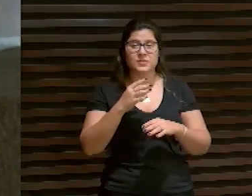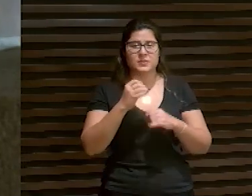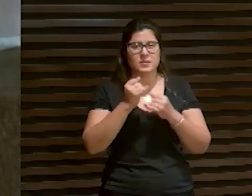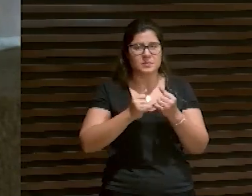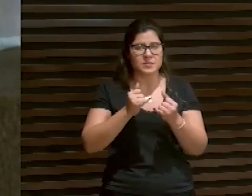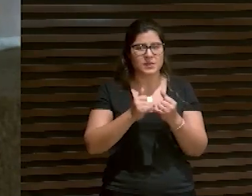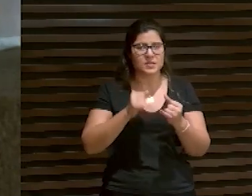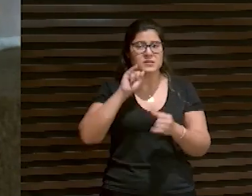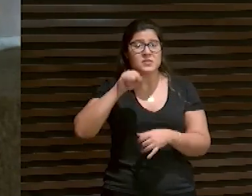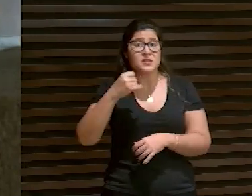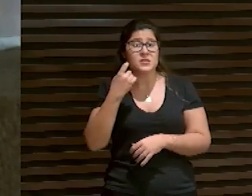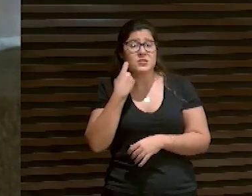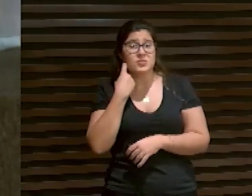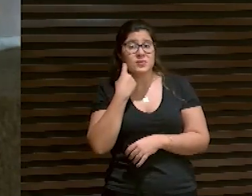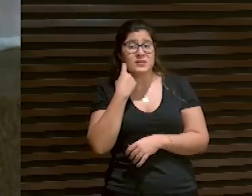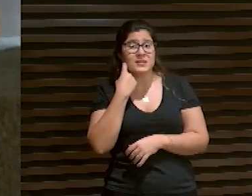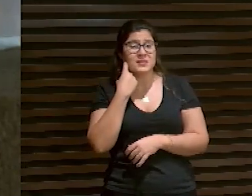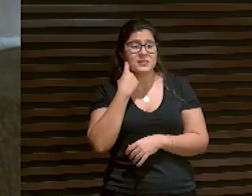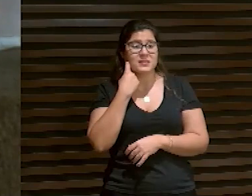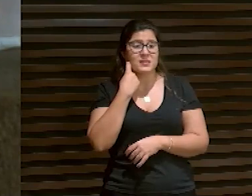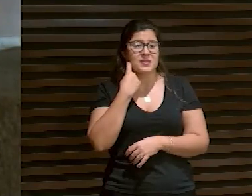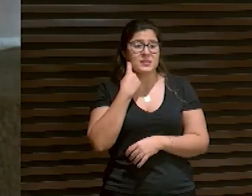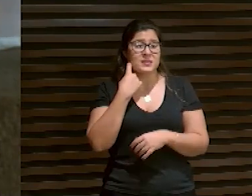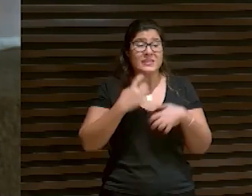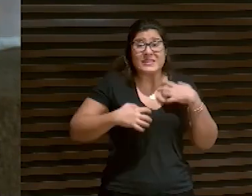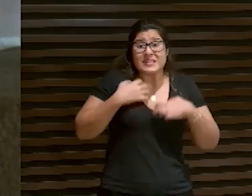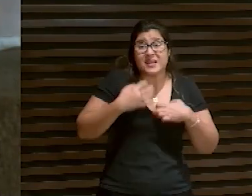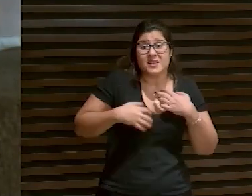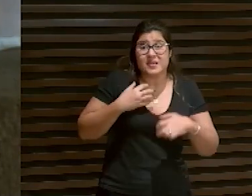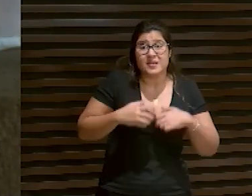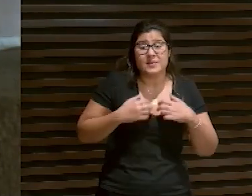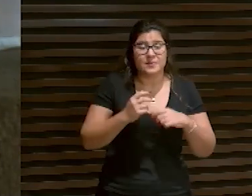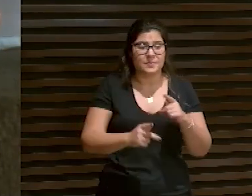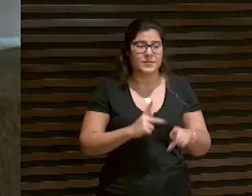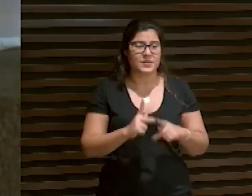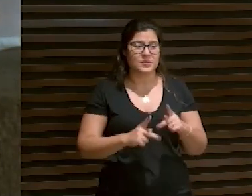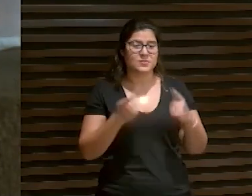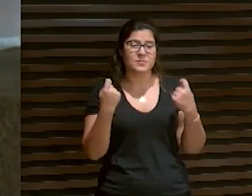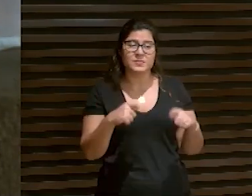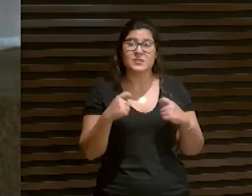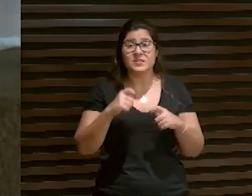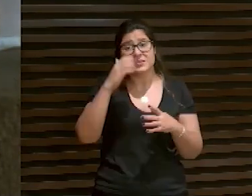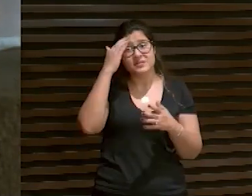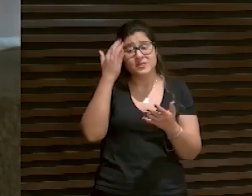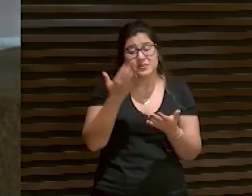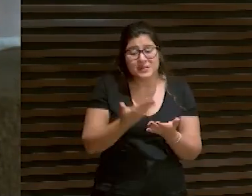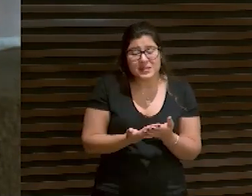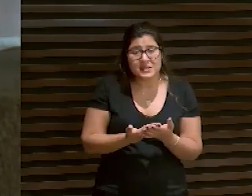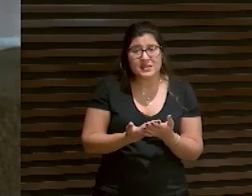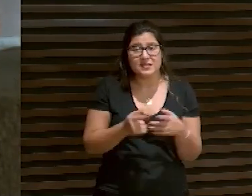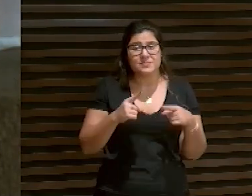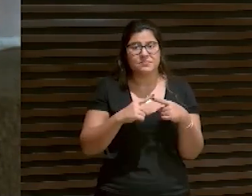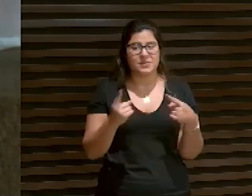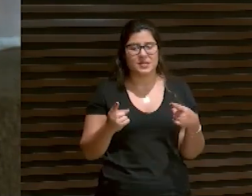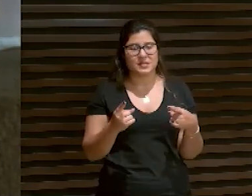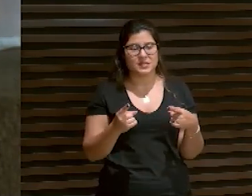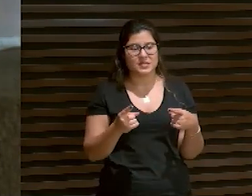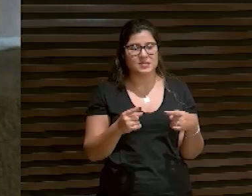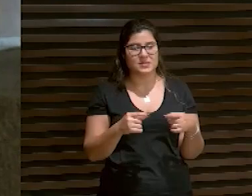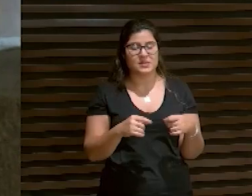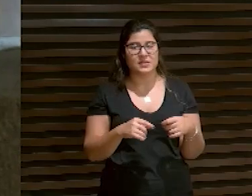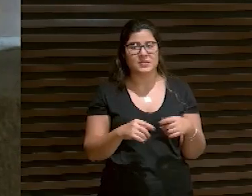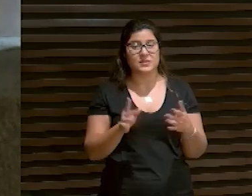aquele povo cresce no Senhor. Mas quando vamos para o capítulo 4, ele está irado, porque na verdade ele queria que aquela cidade fosse